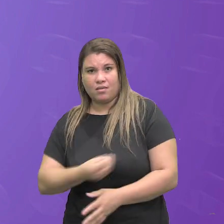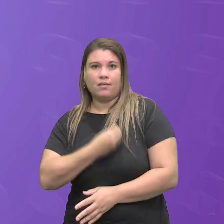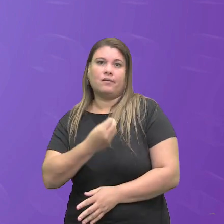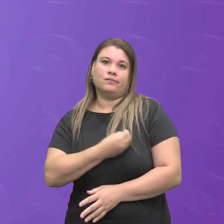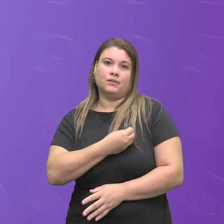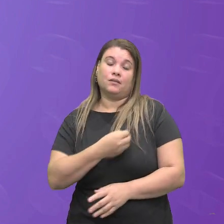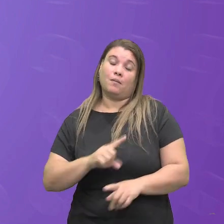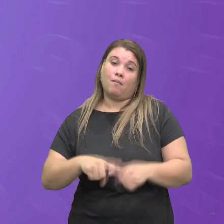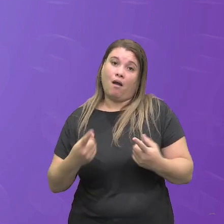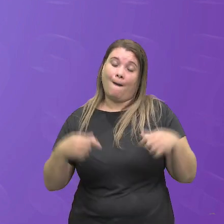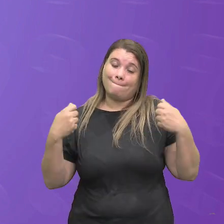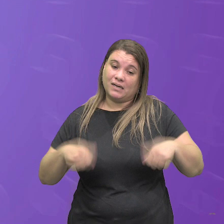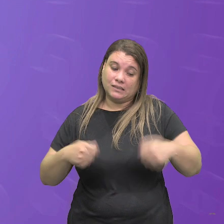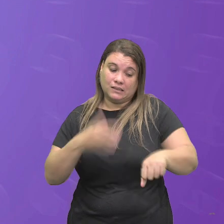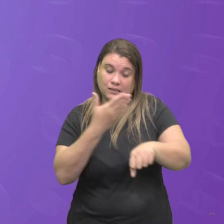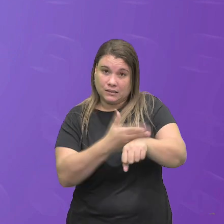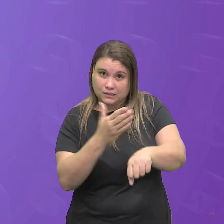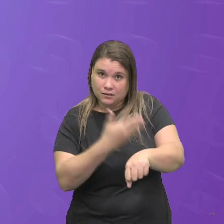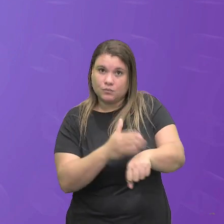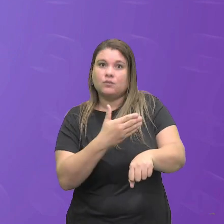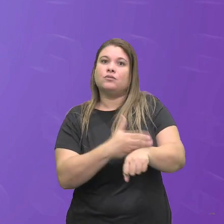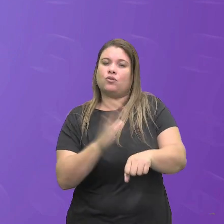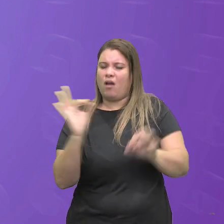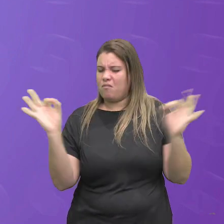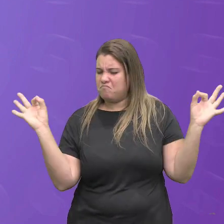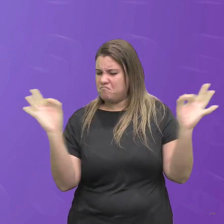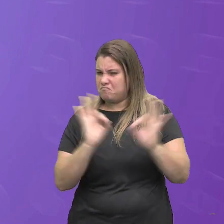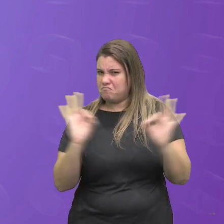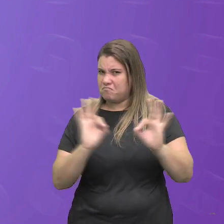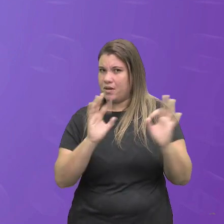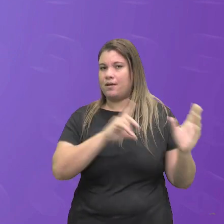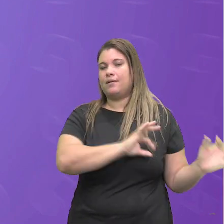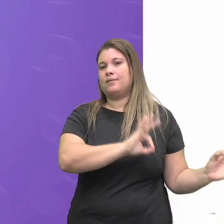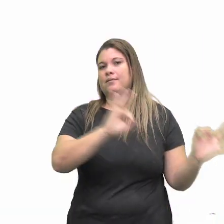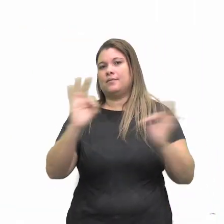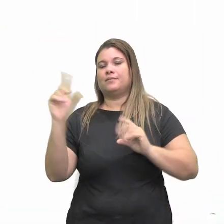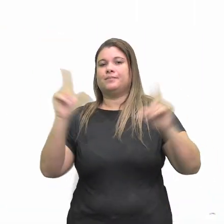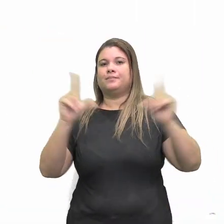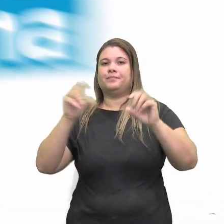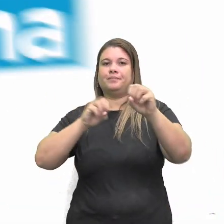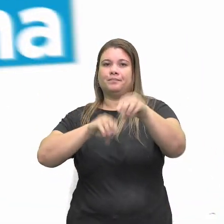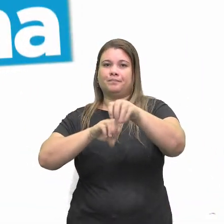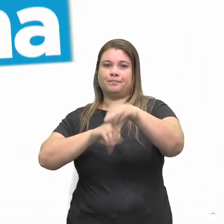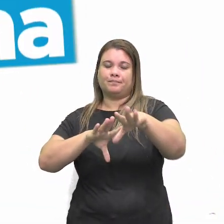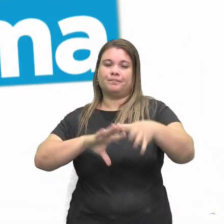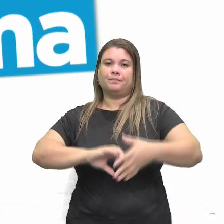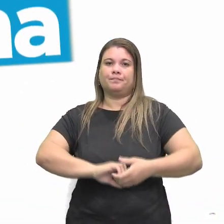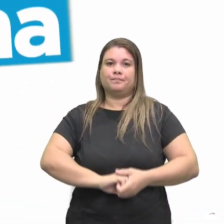perfeição. E para mais curiosidades como essas, fiquem ligados na TV Educação.